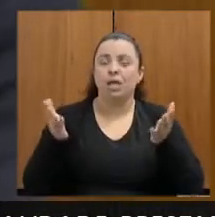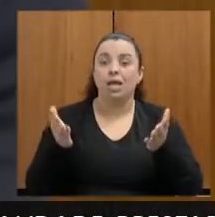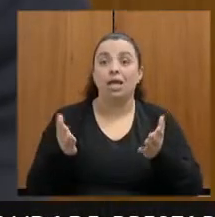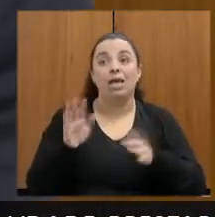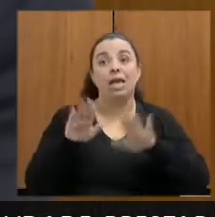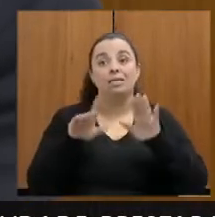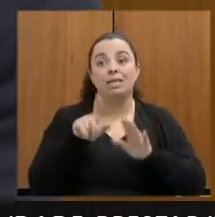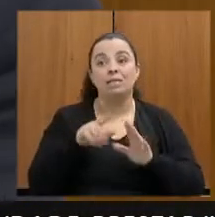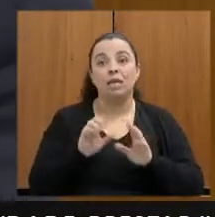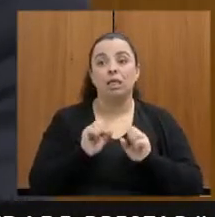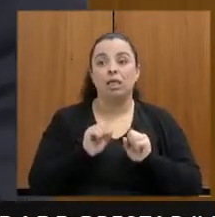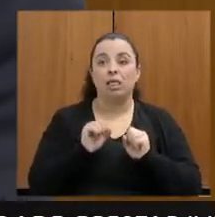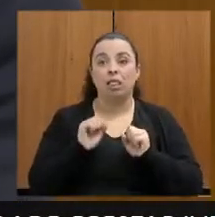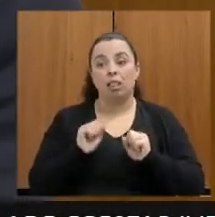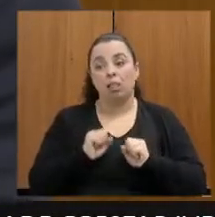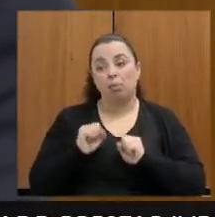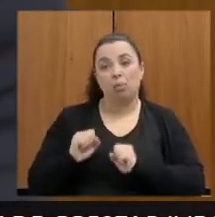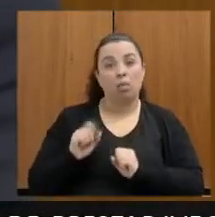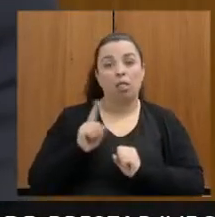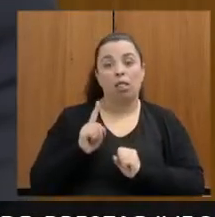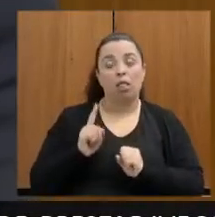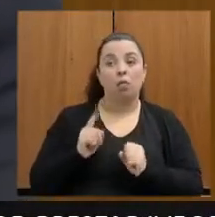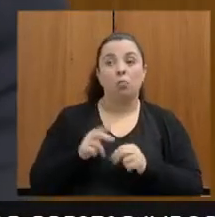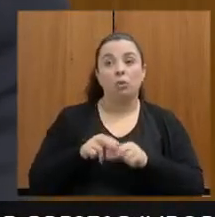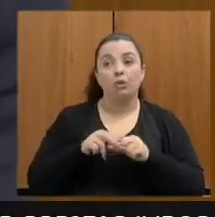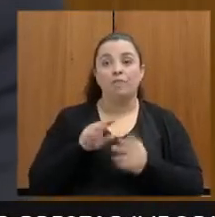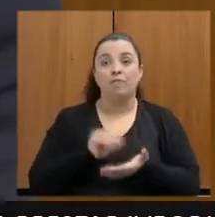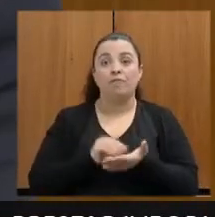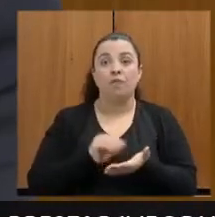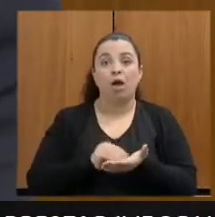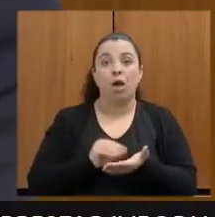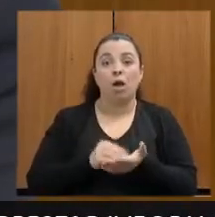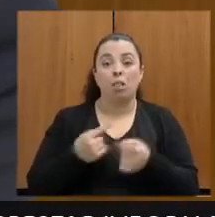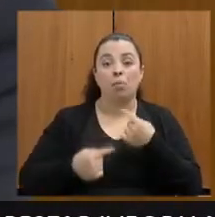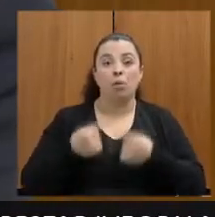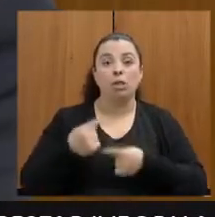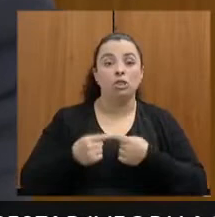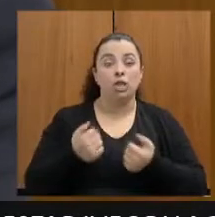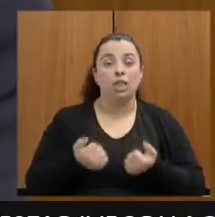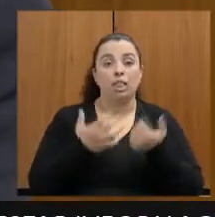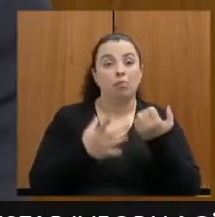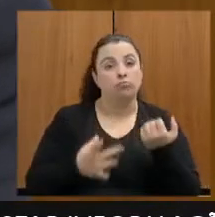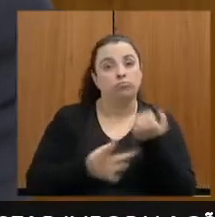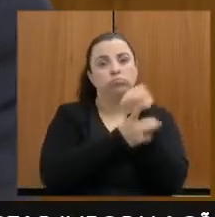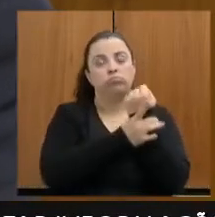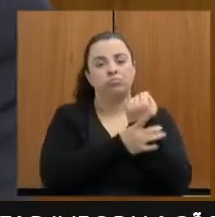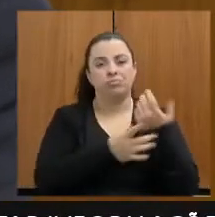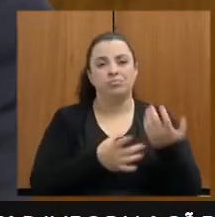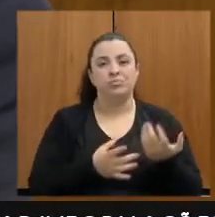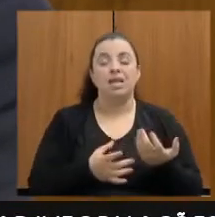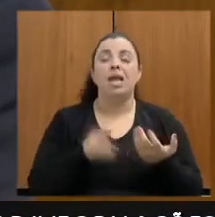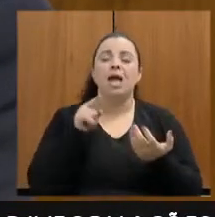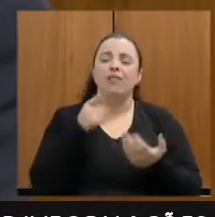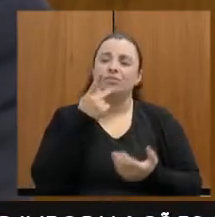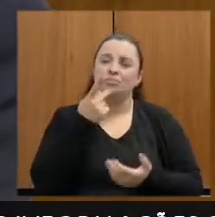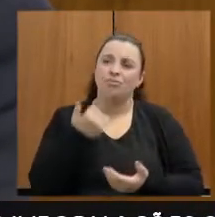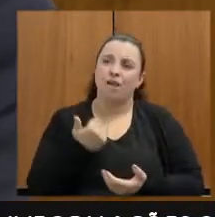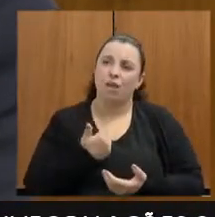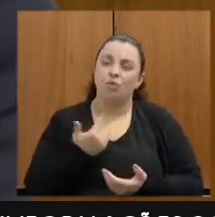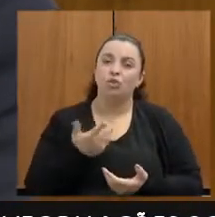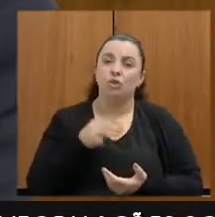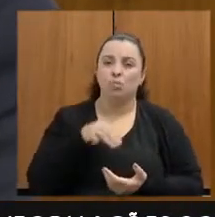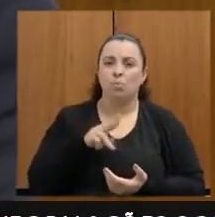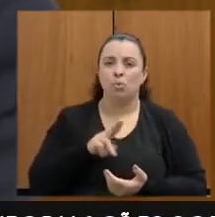Rocheda por não ter políticas que deixa ele sustentável mas em especificamente aí o caso que o senhor me passou de Muzambinho